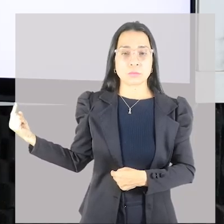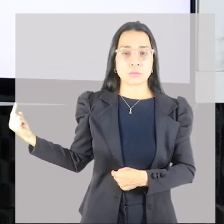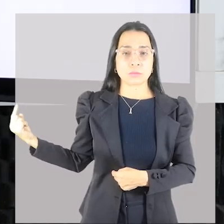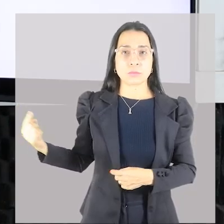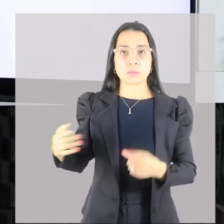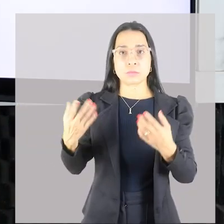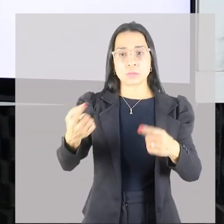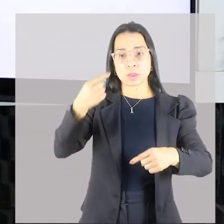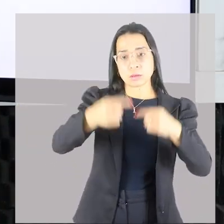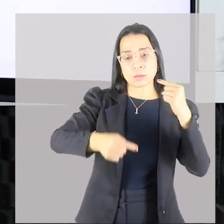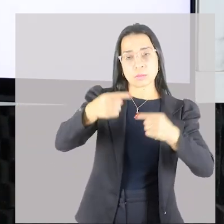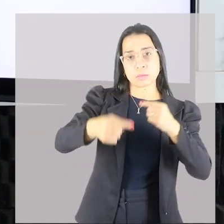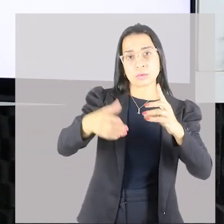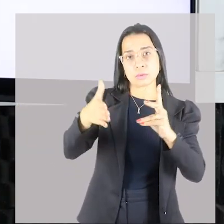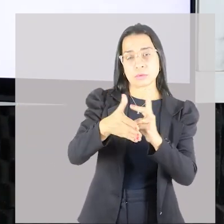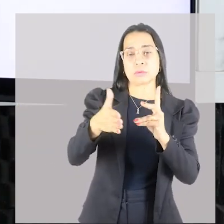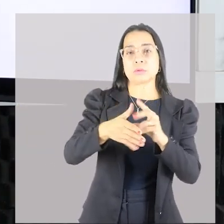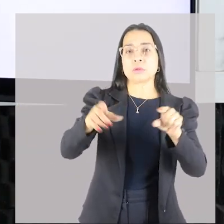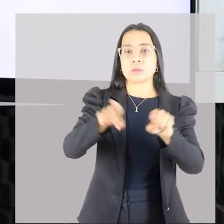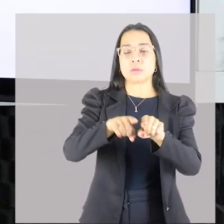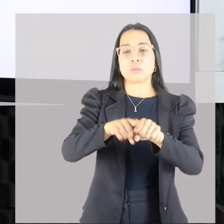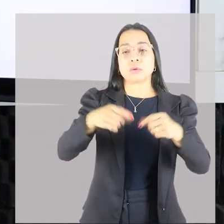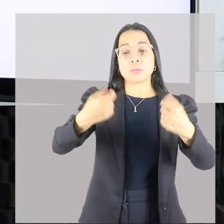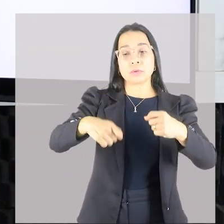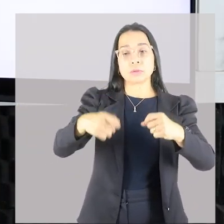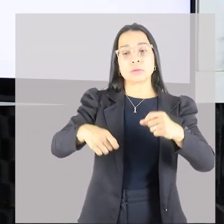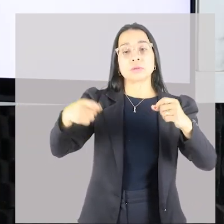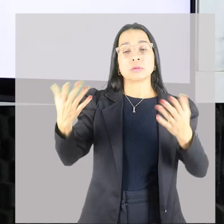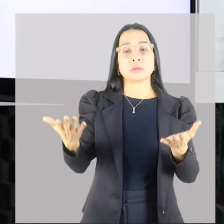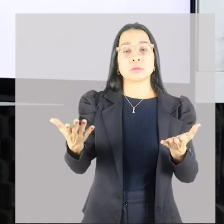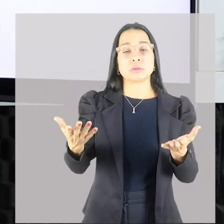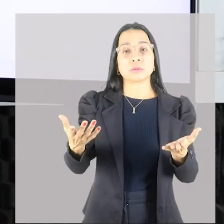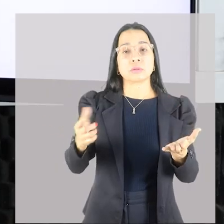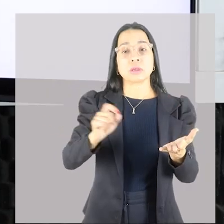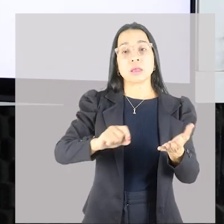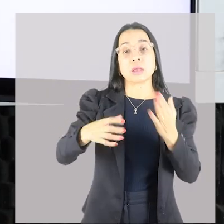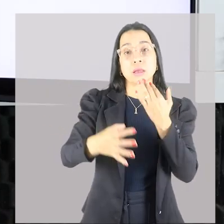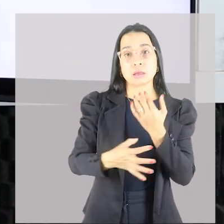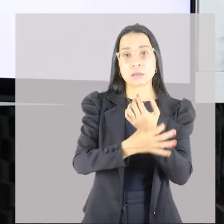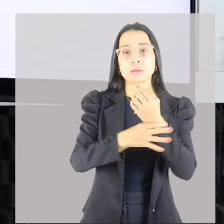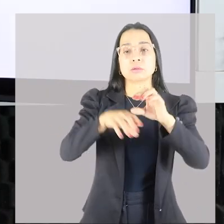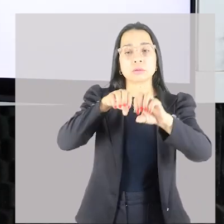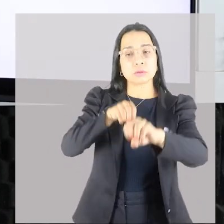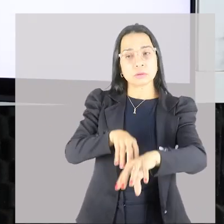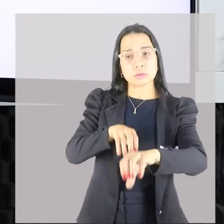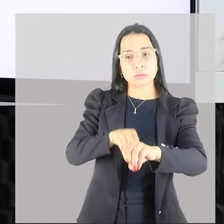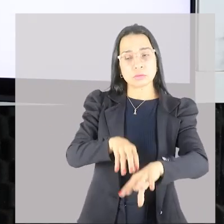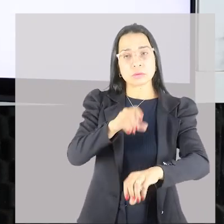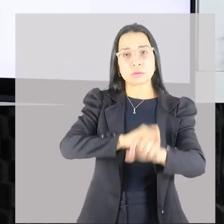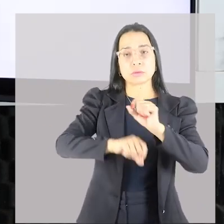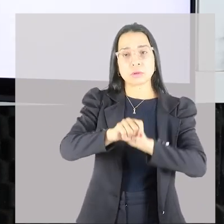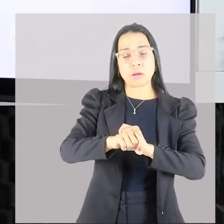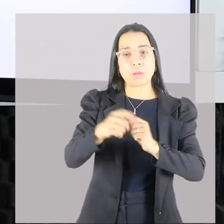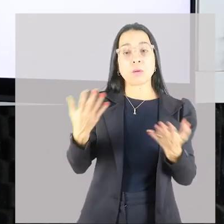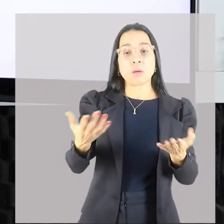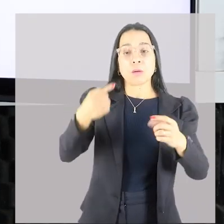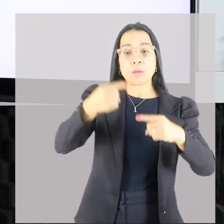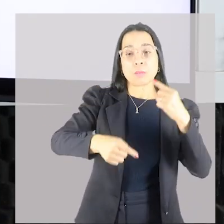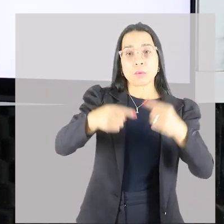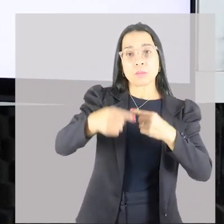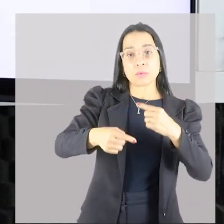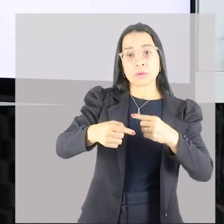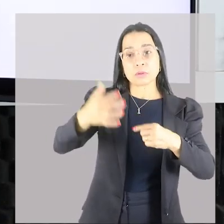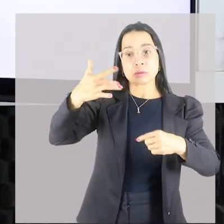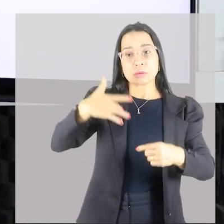Então a política indigenista, ela também precisa ser uma política educacional. Ela também precisa ser uma política da área de